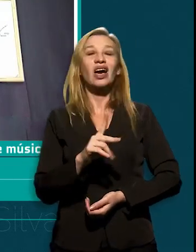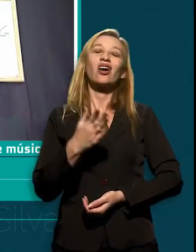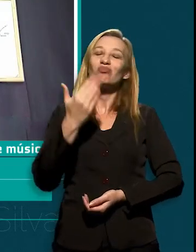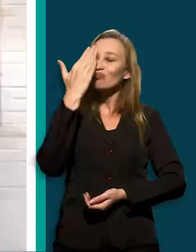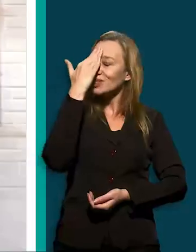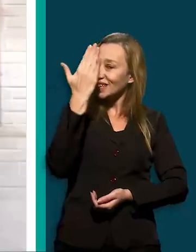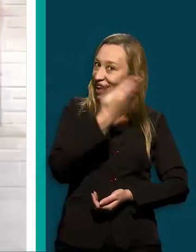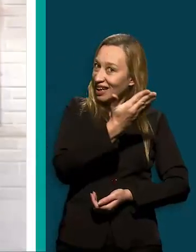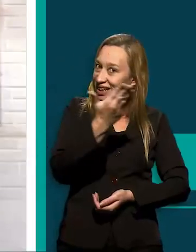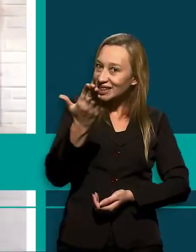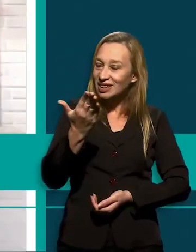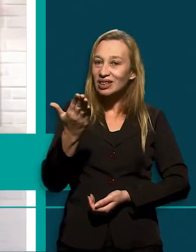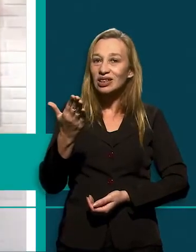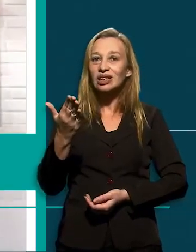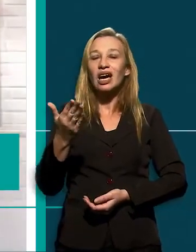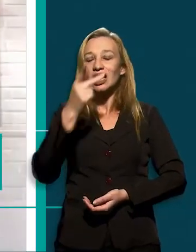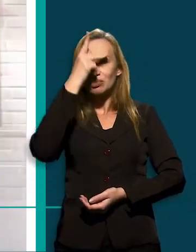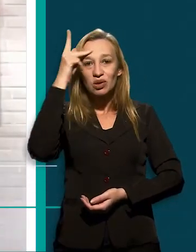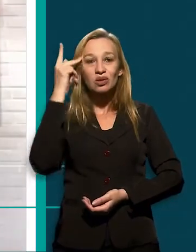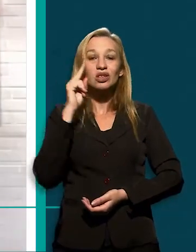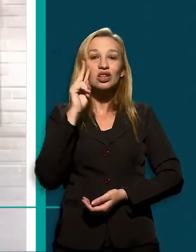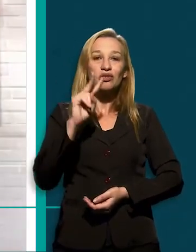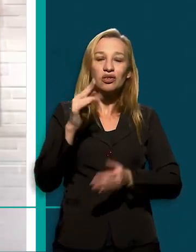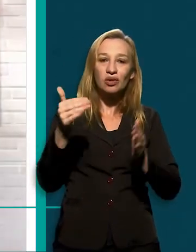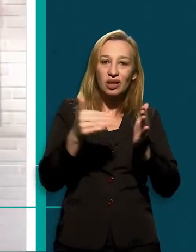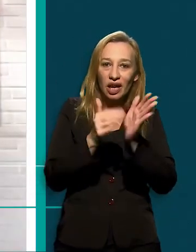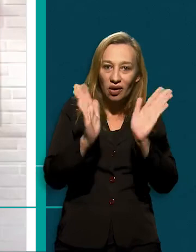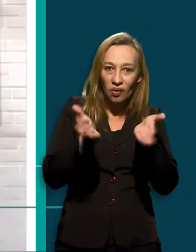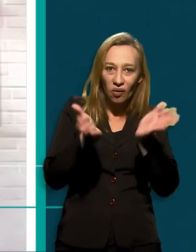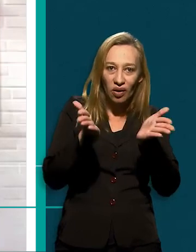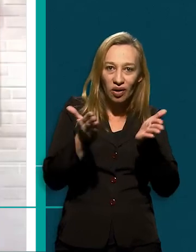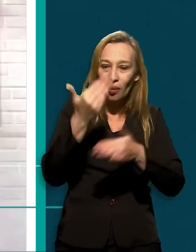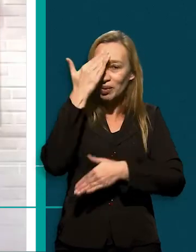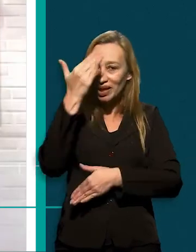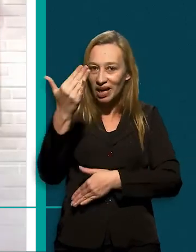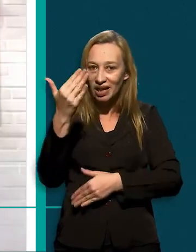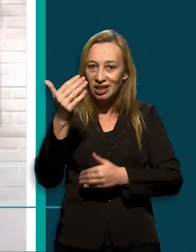Ok. Gente, muito obrigado. E para quem nos acompanhou até